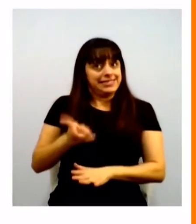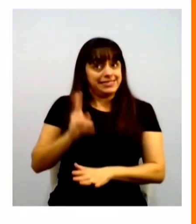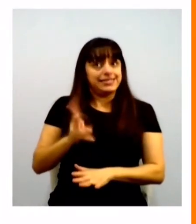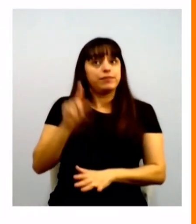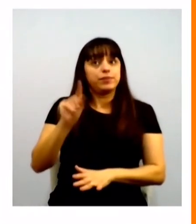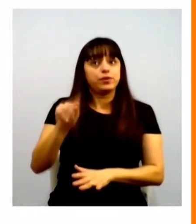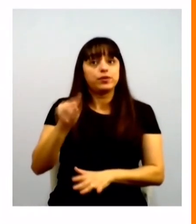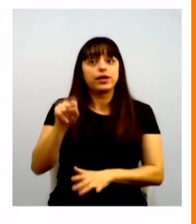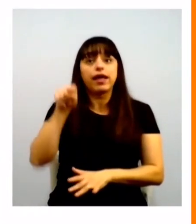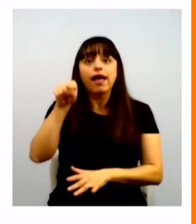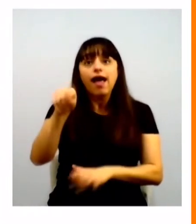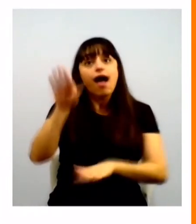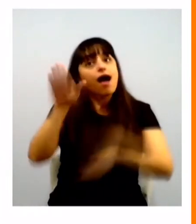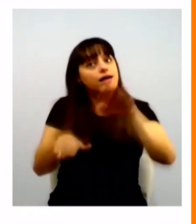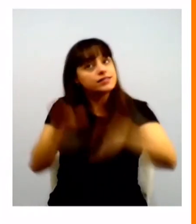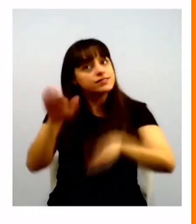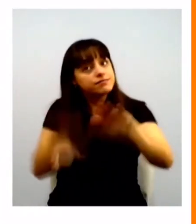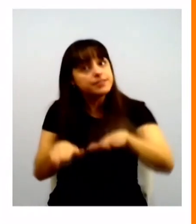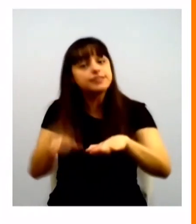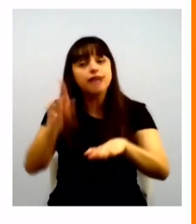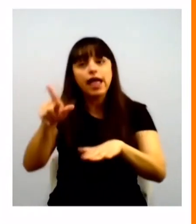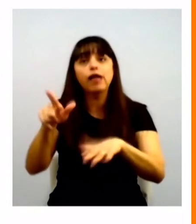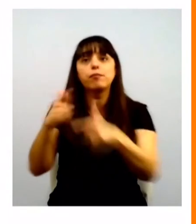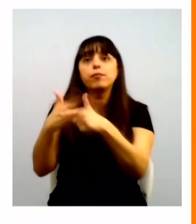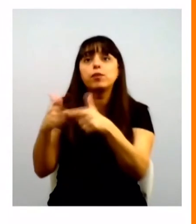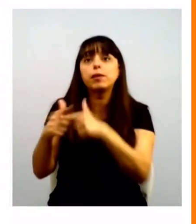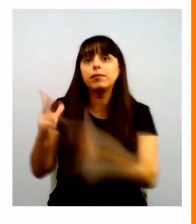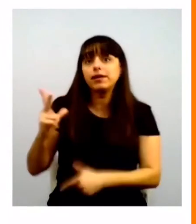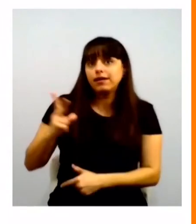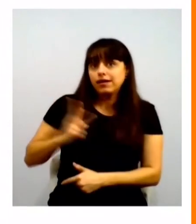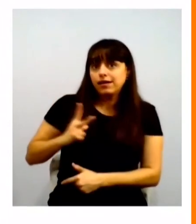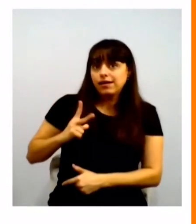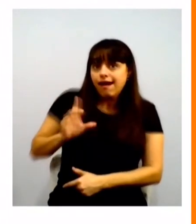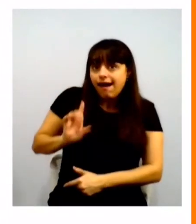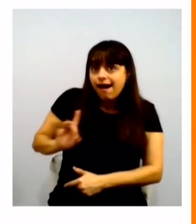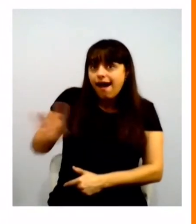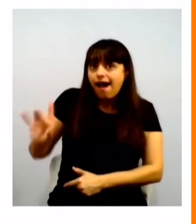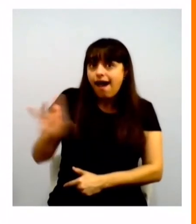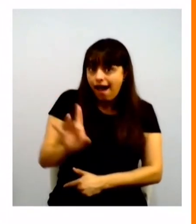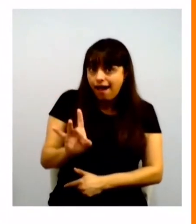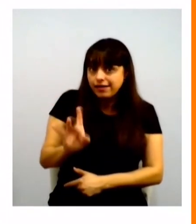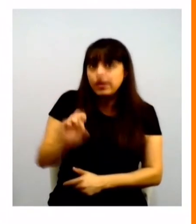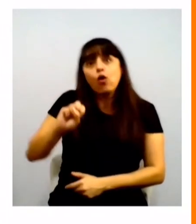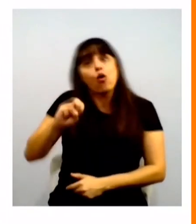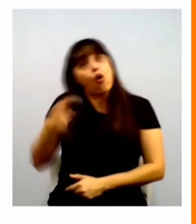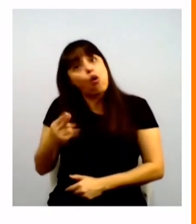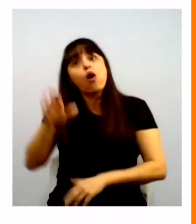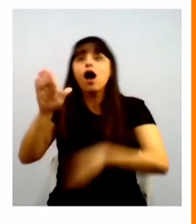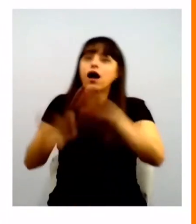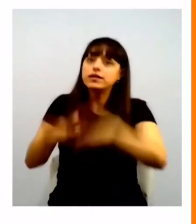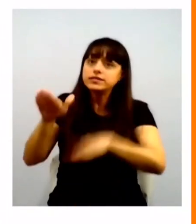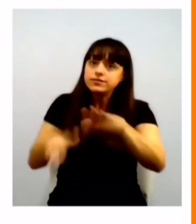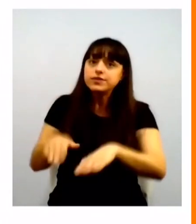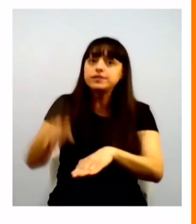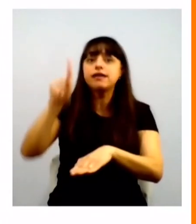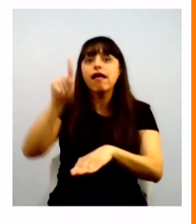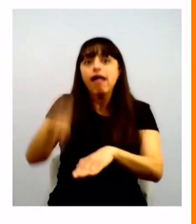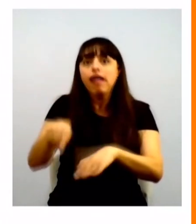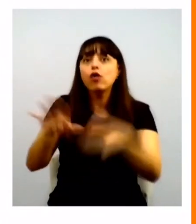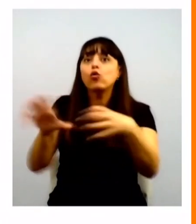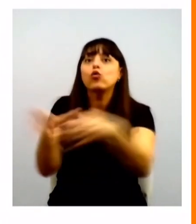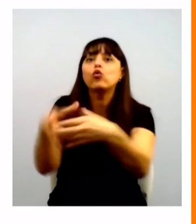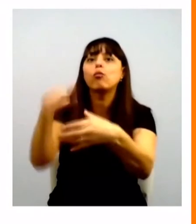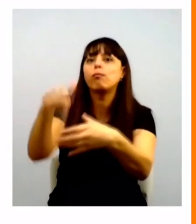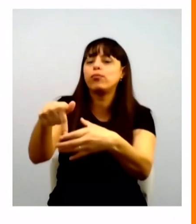personal ou colectivo dos grupos das pessoas. As pessoas que não recebem educação, que não